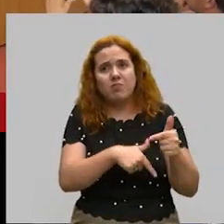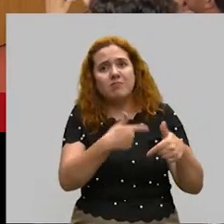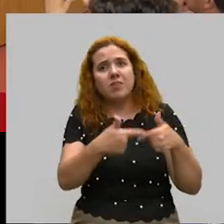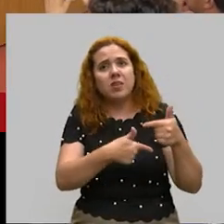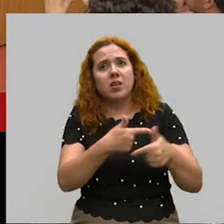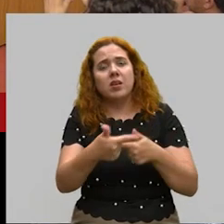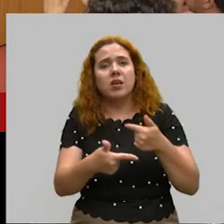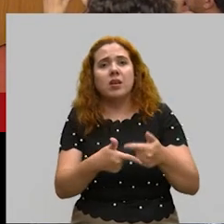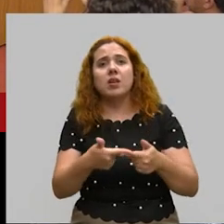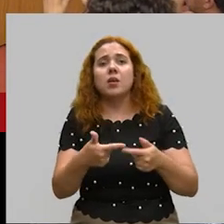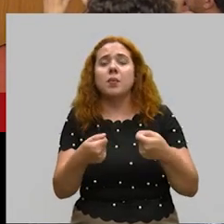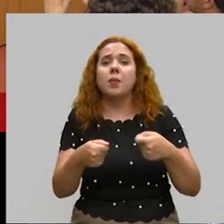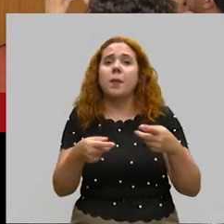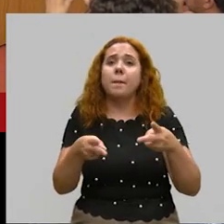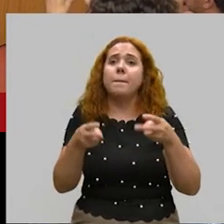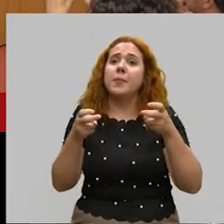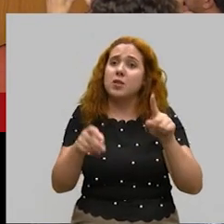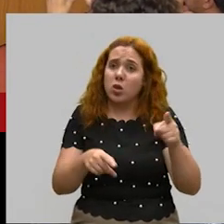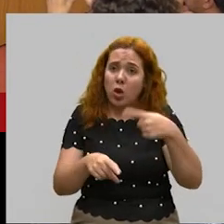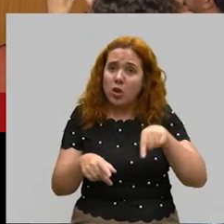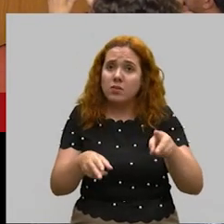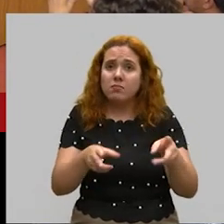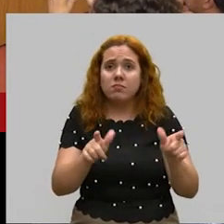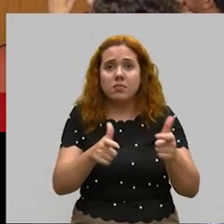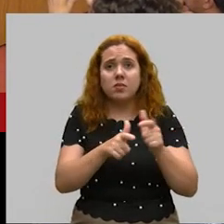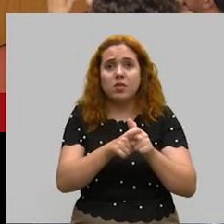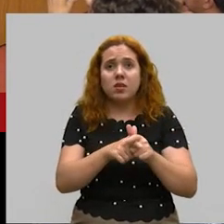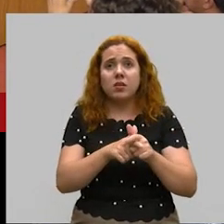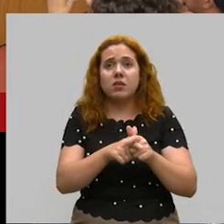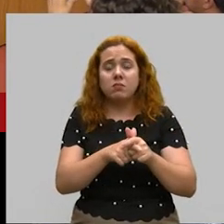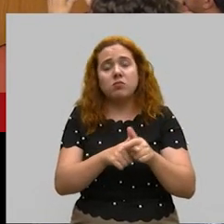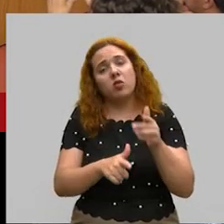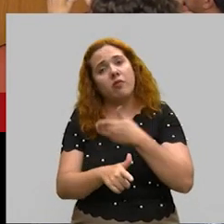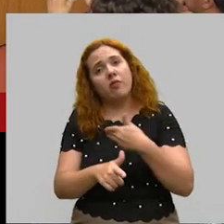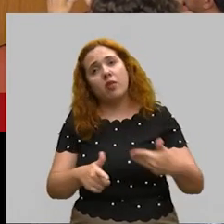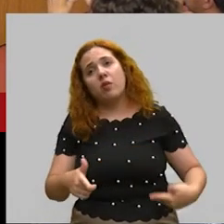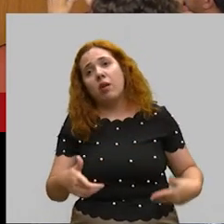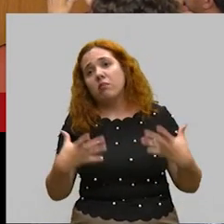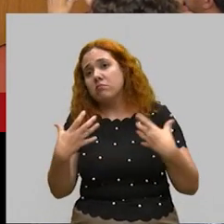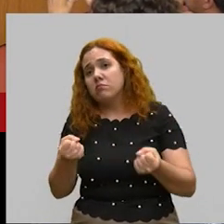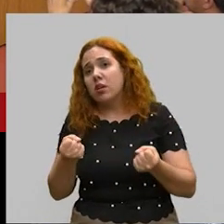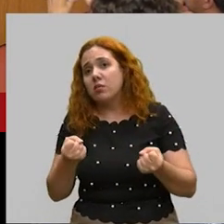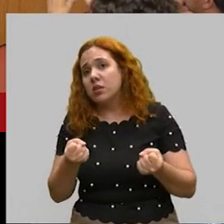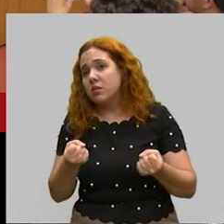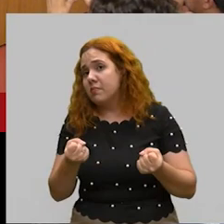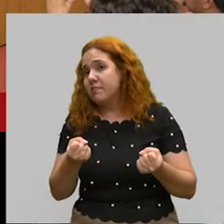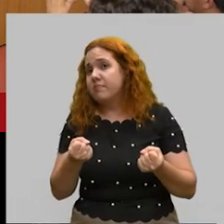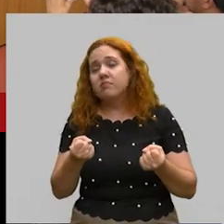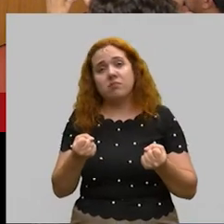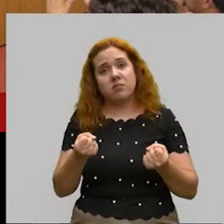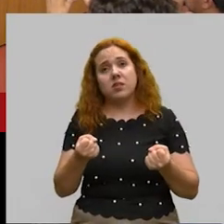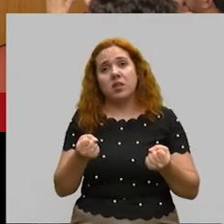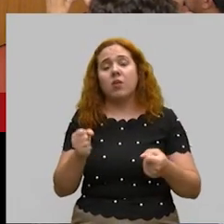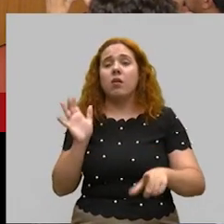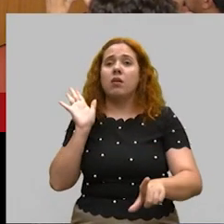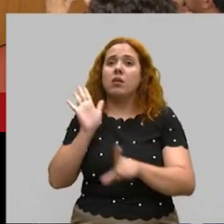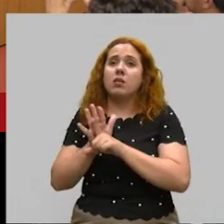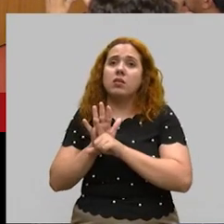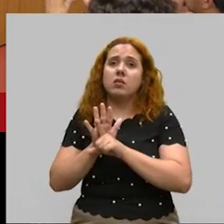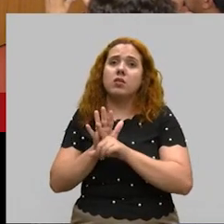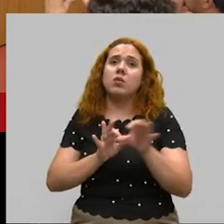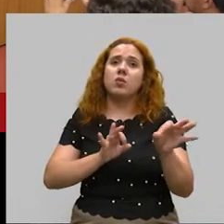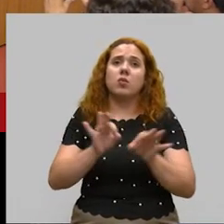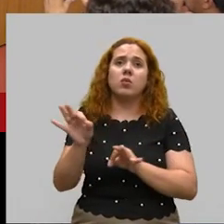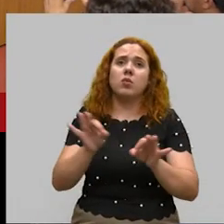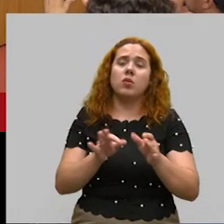muito vocês observaram mas a gente é minoria então se o governo concorda que precisa resolver essas dificuldades na legislação a gente tá